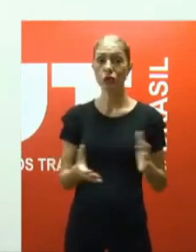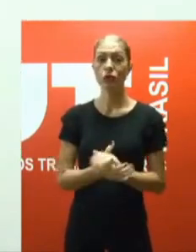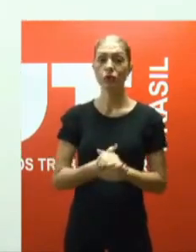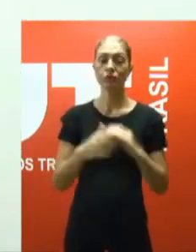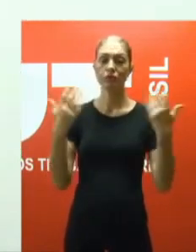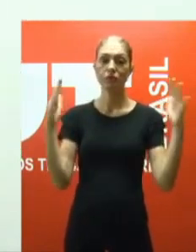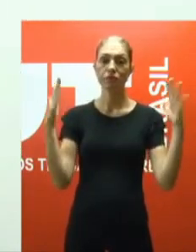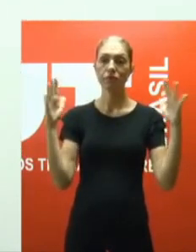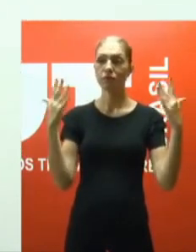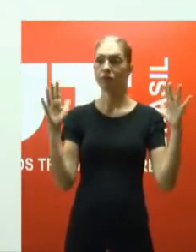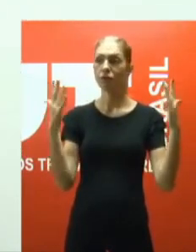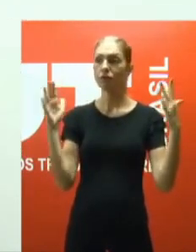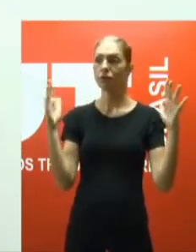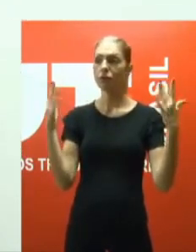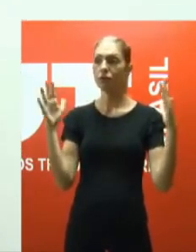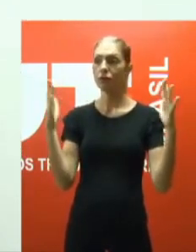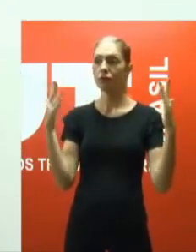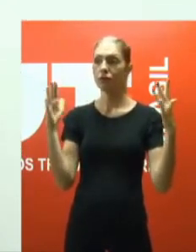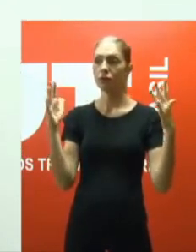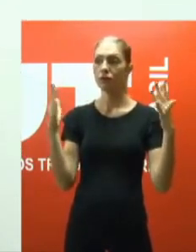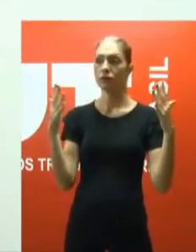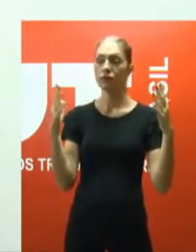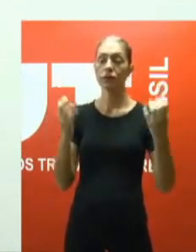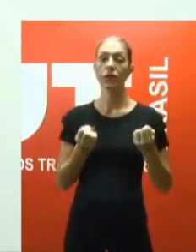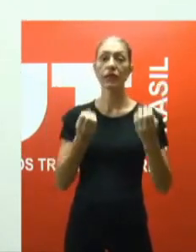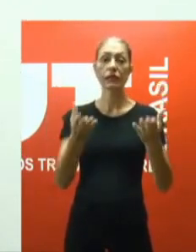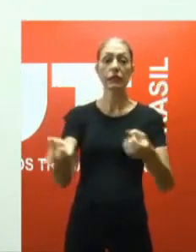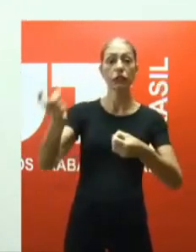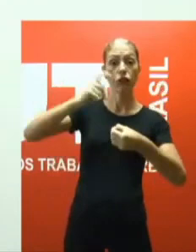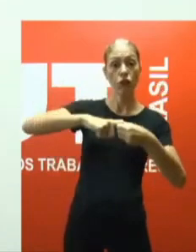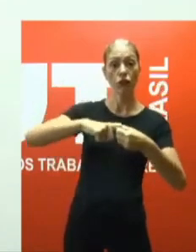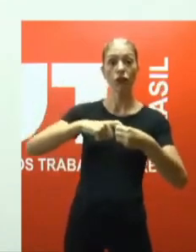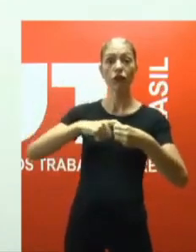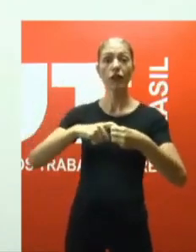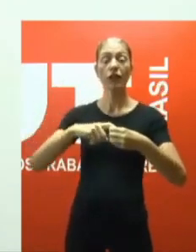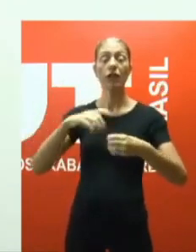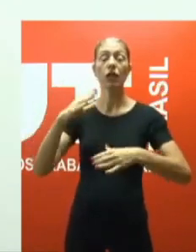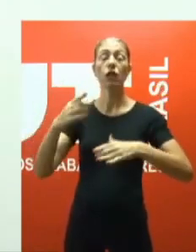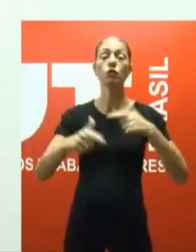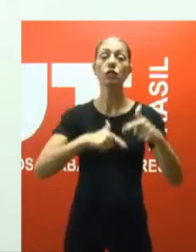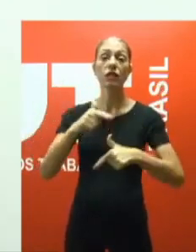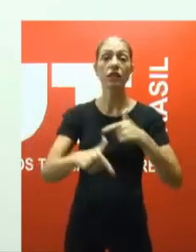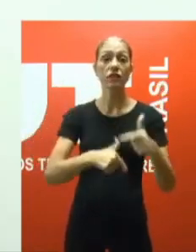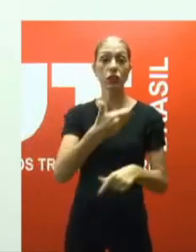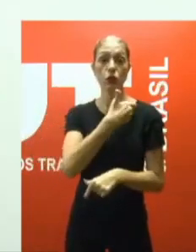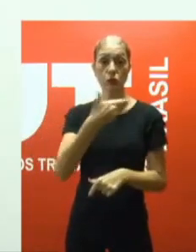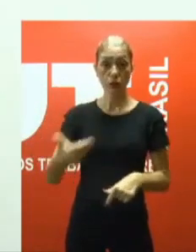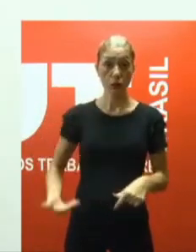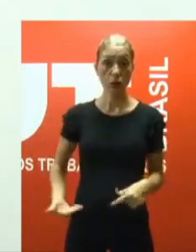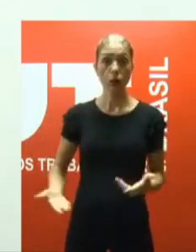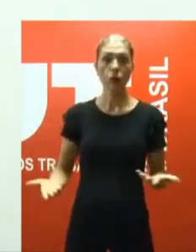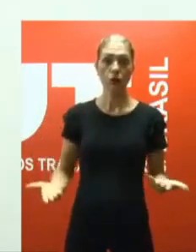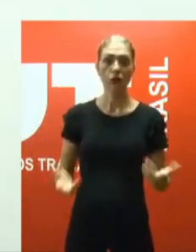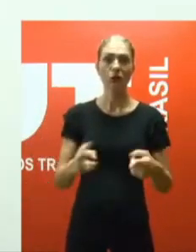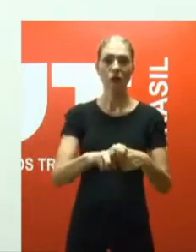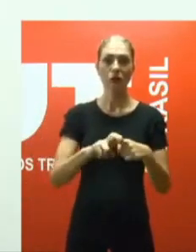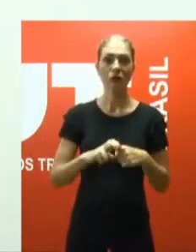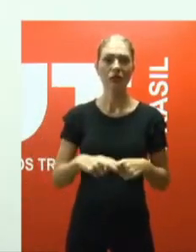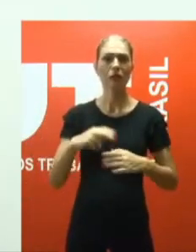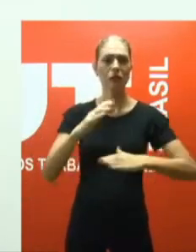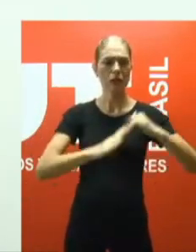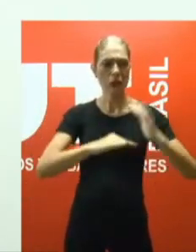É, vamos ter que tirar. Sabe? Então, isso não pode ser motivo de bravata, isso tem que ser motivo de